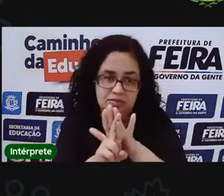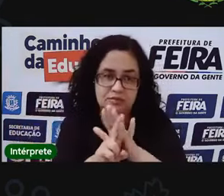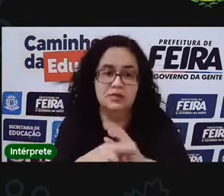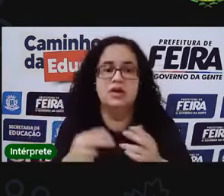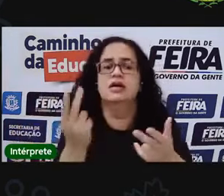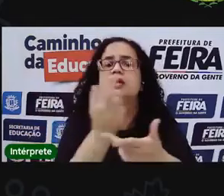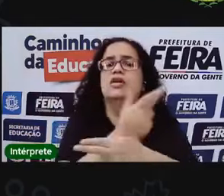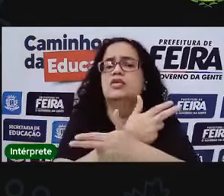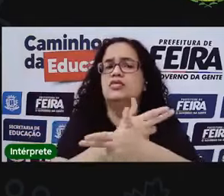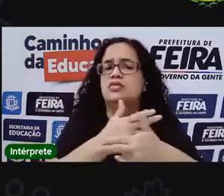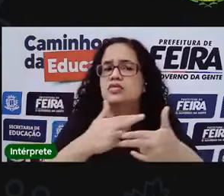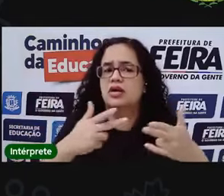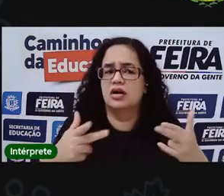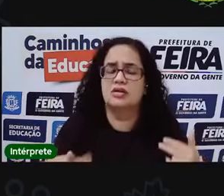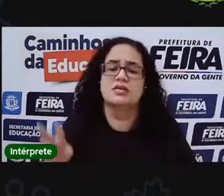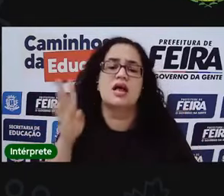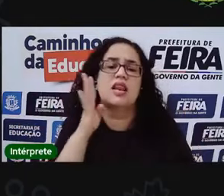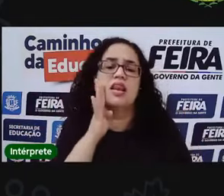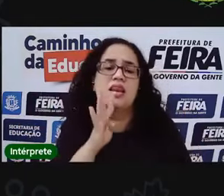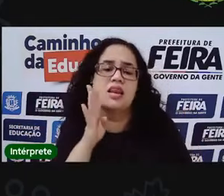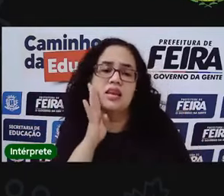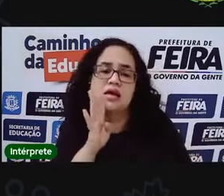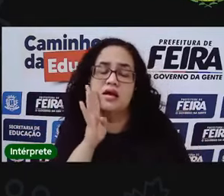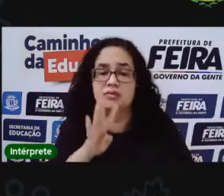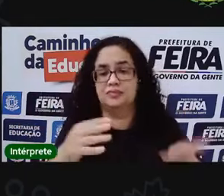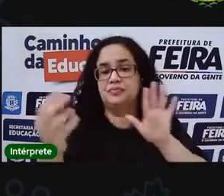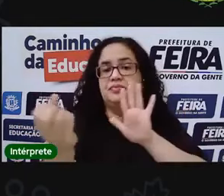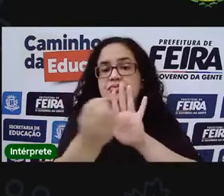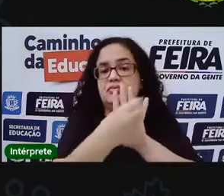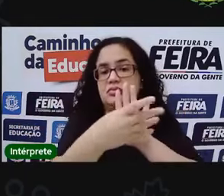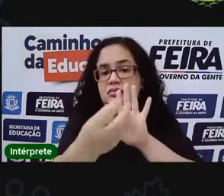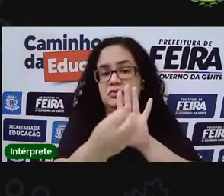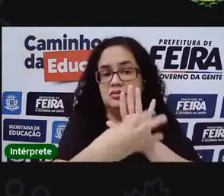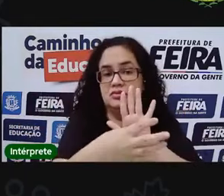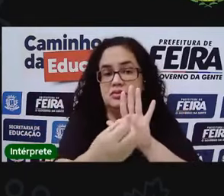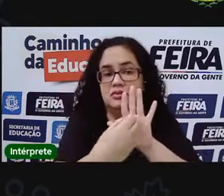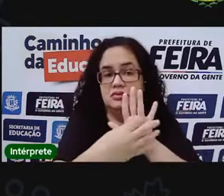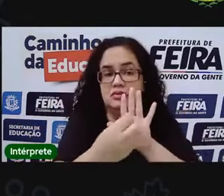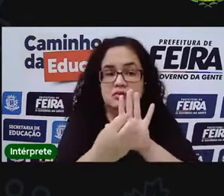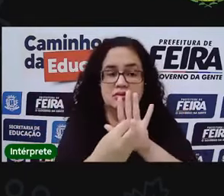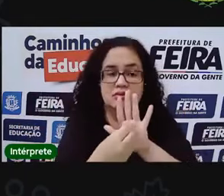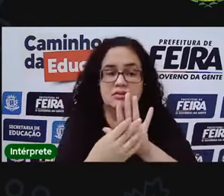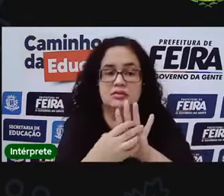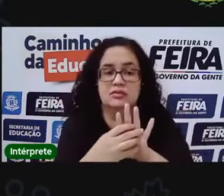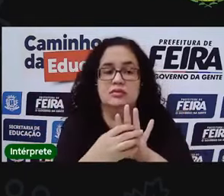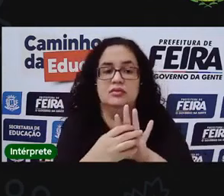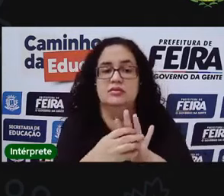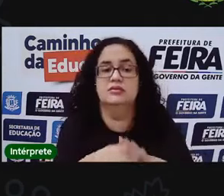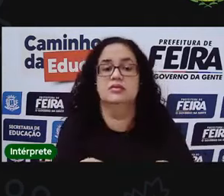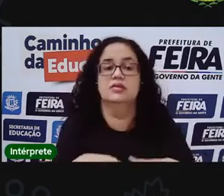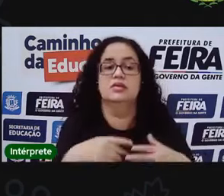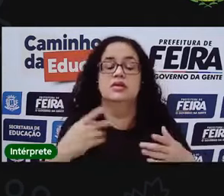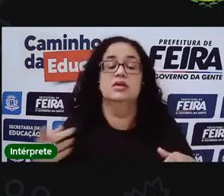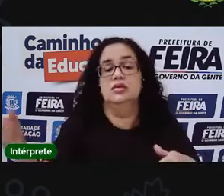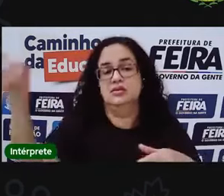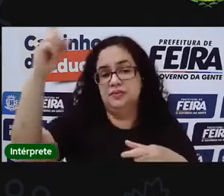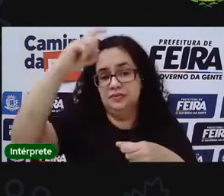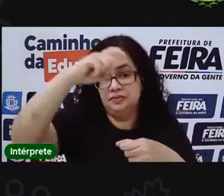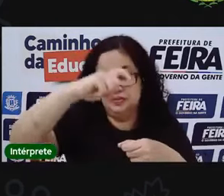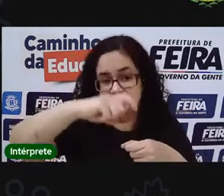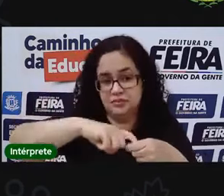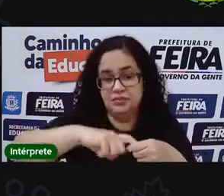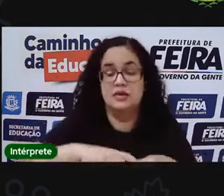várias questões super interessantes nos slides que trouxe para a gente. E uma delas, enquanto ela volta, eu